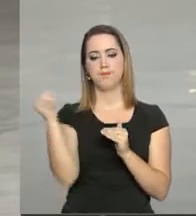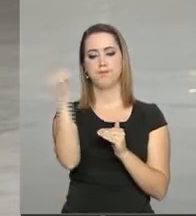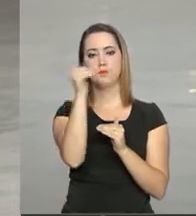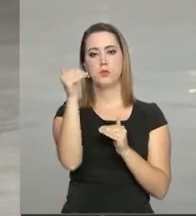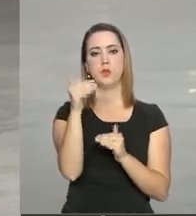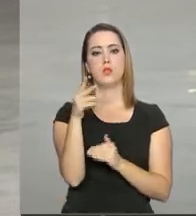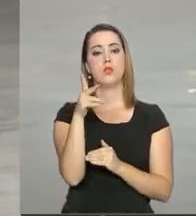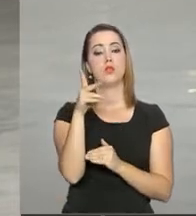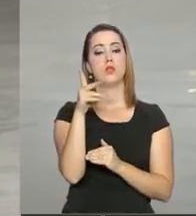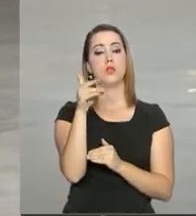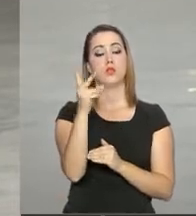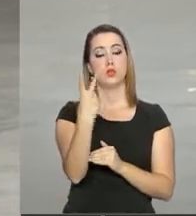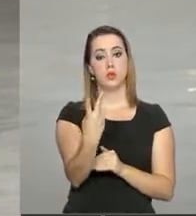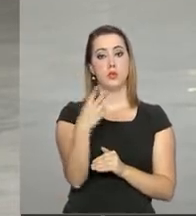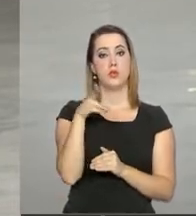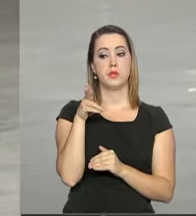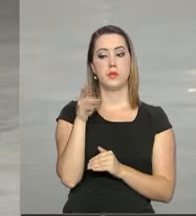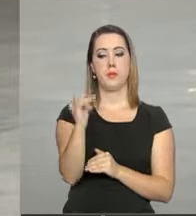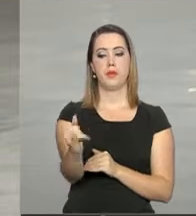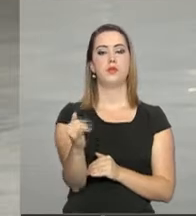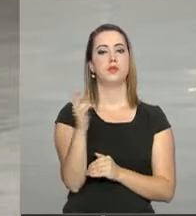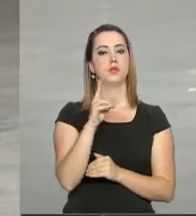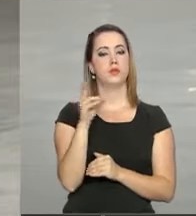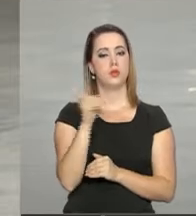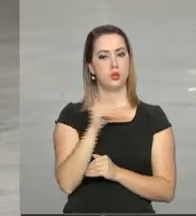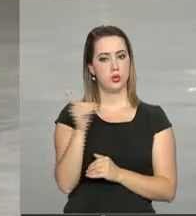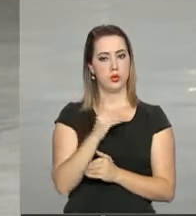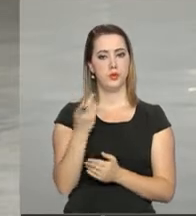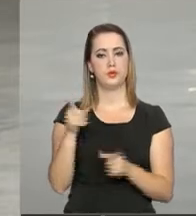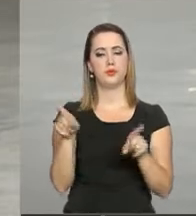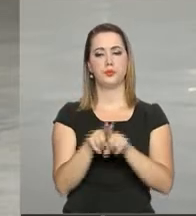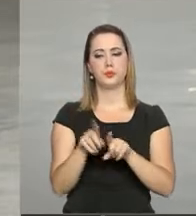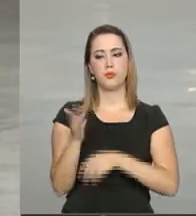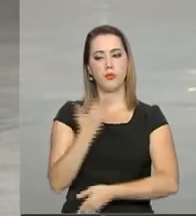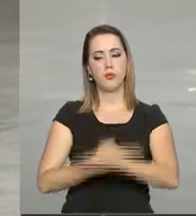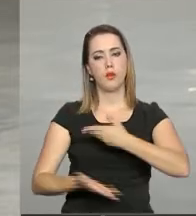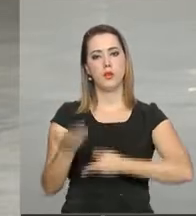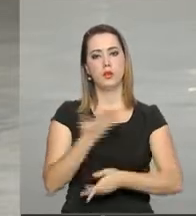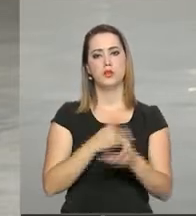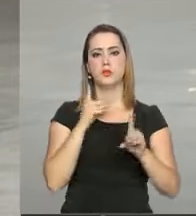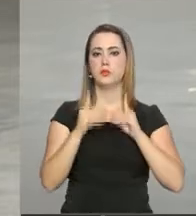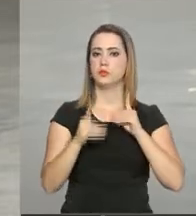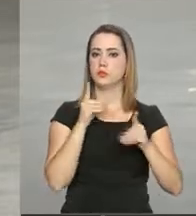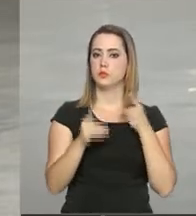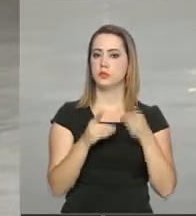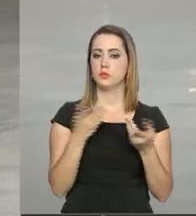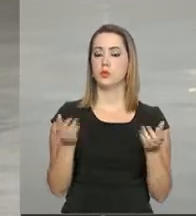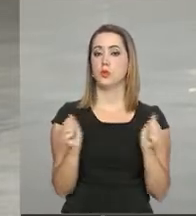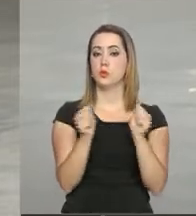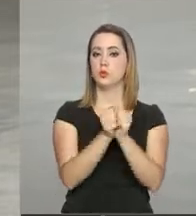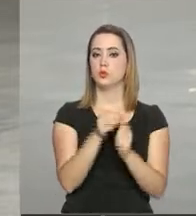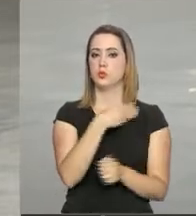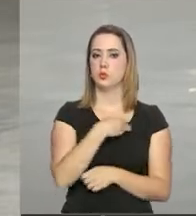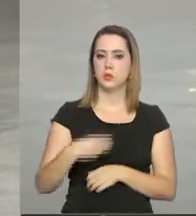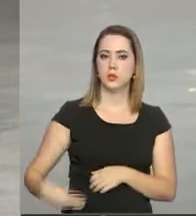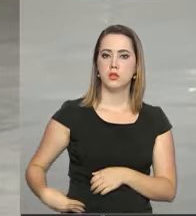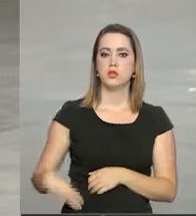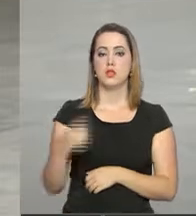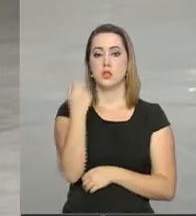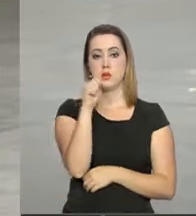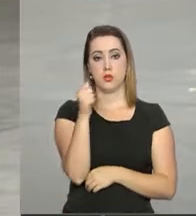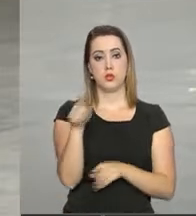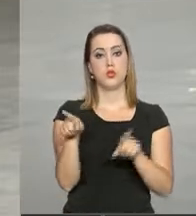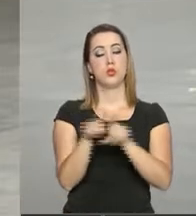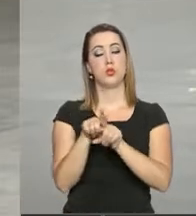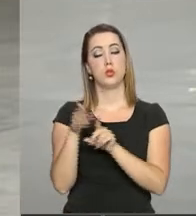de dólares. Questões políticas regionais e globais também devem estar na pauta de discussões da chanceler com autoridades brasileiras.